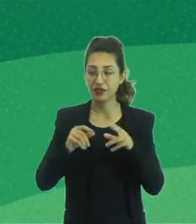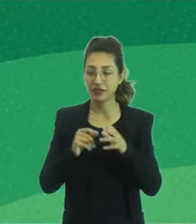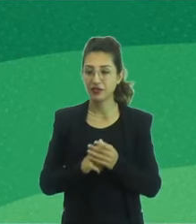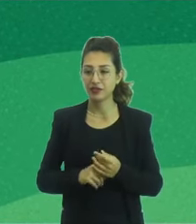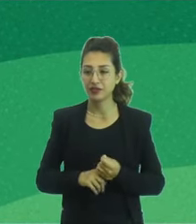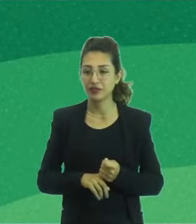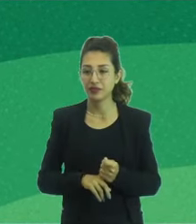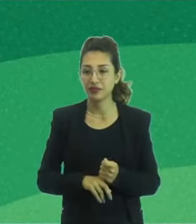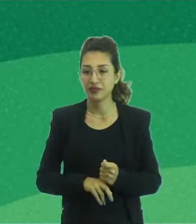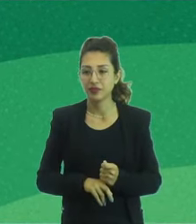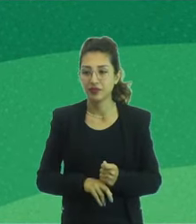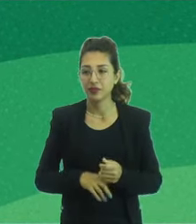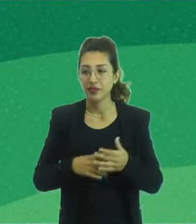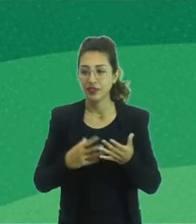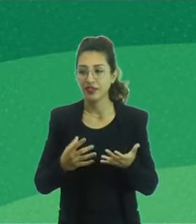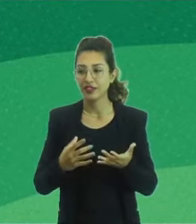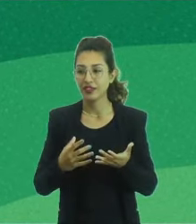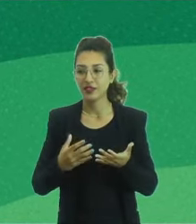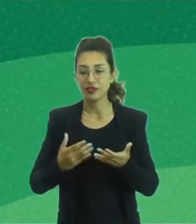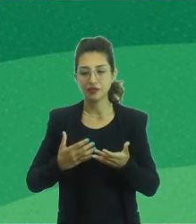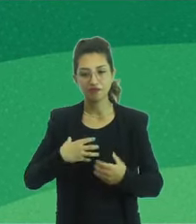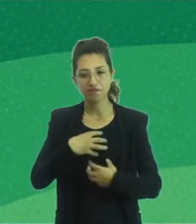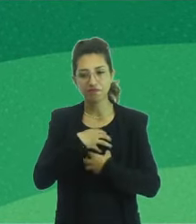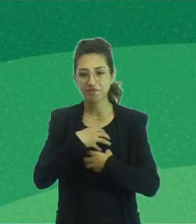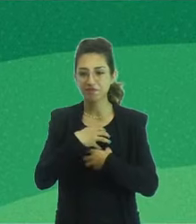sendo carregado por vocês